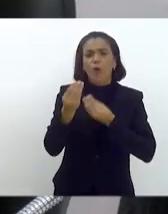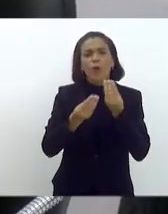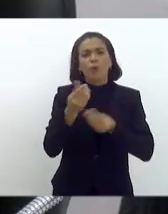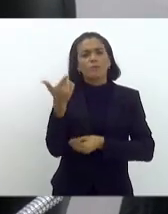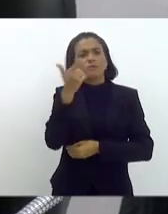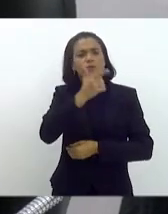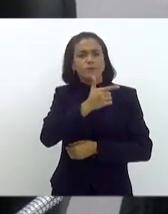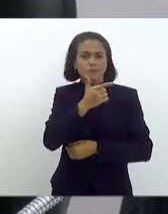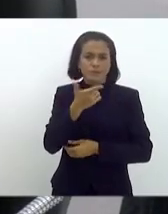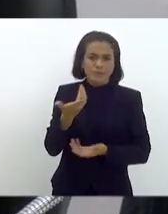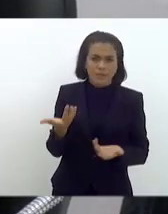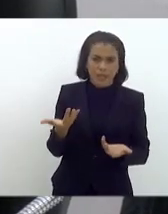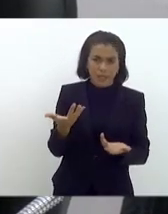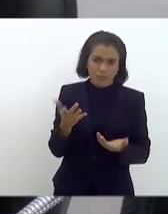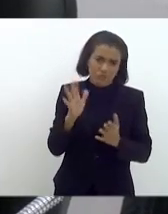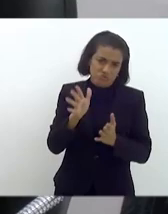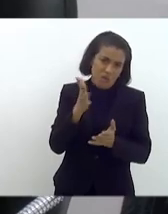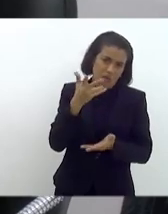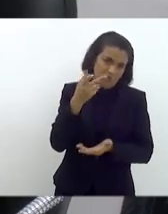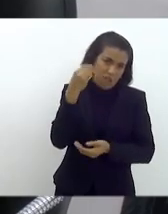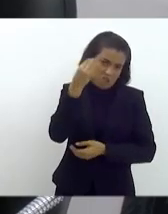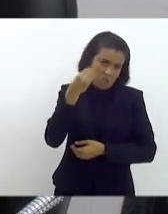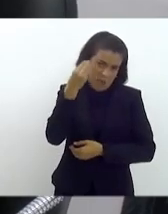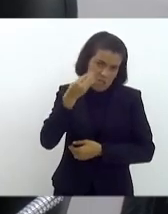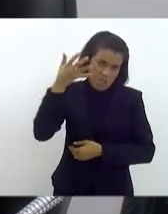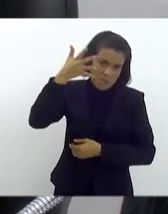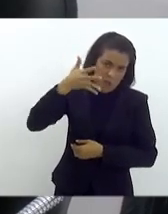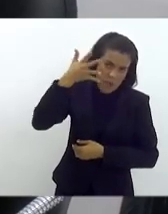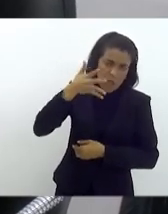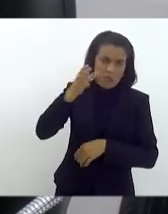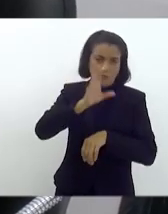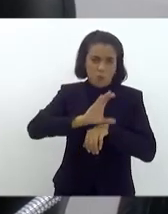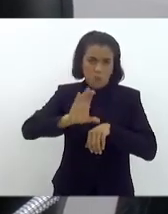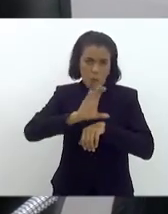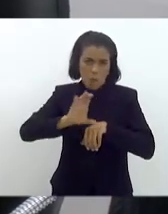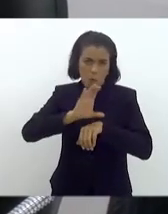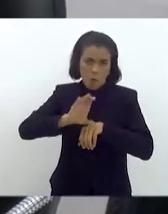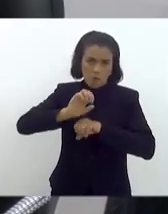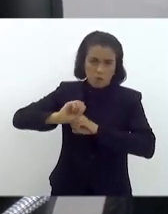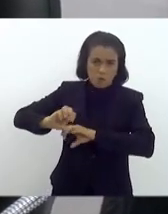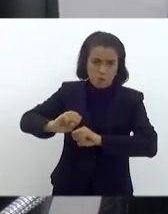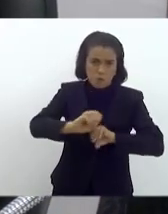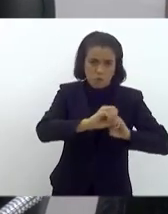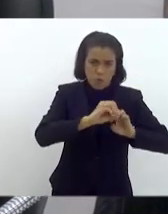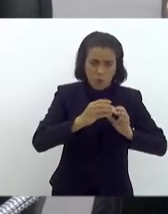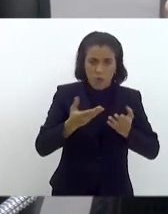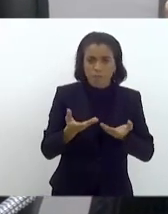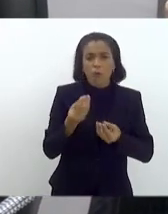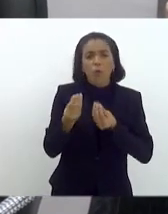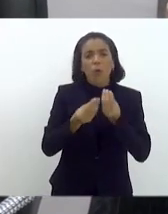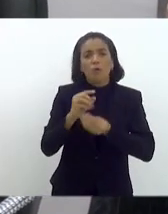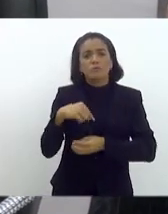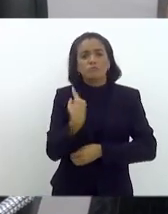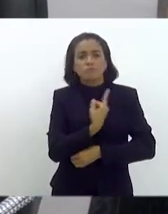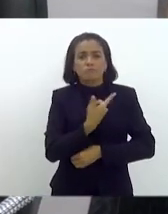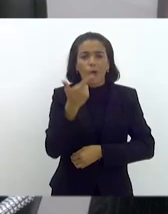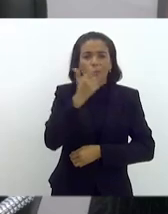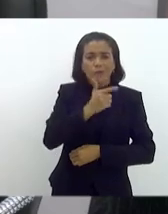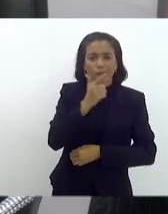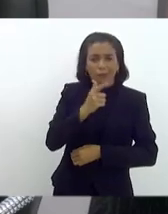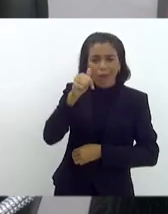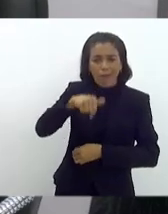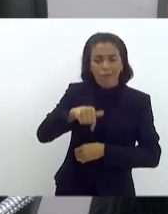pode alcançar isso já que a senhora já tem diferença em palestras em cursos a gente pode fazer isso aqui junto com os parlamentares pra gente conseguir